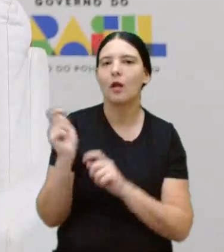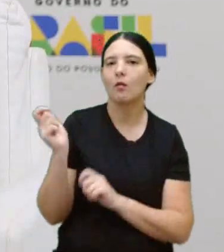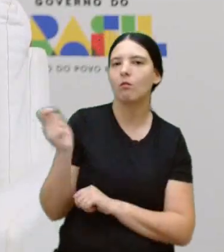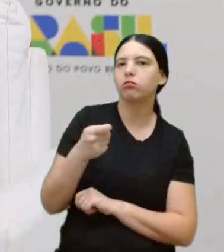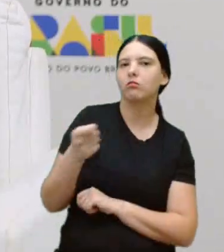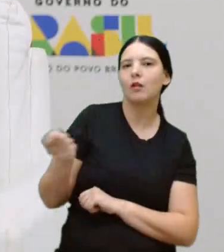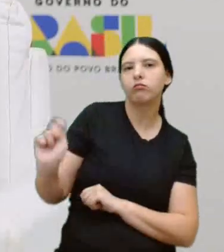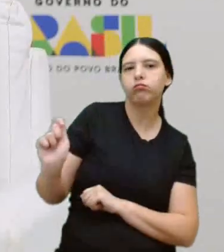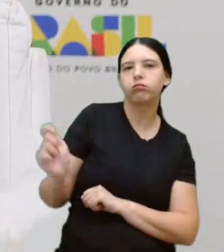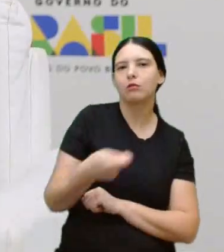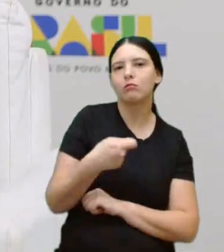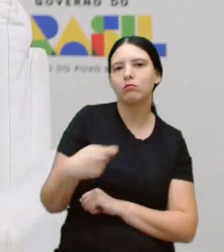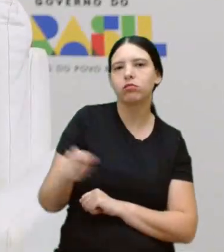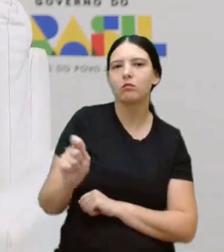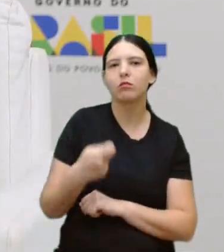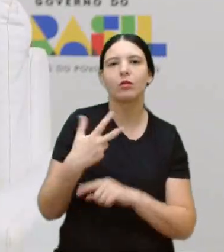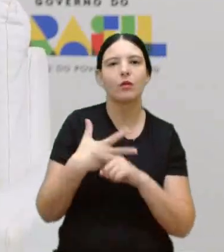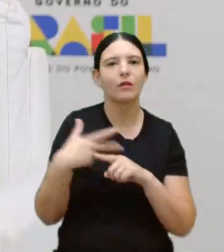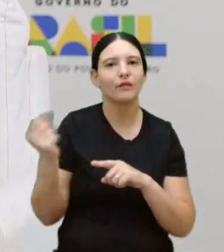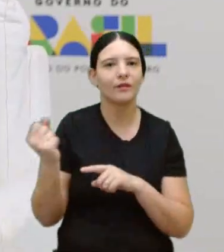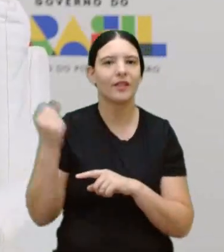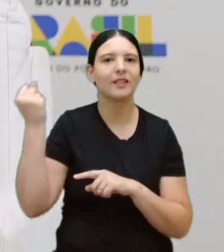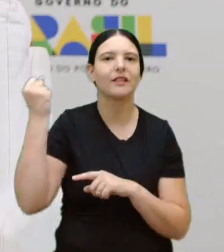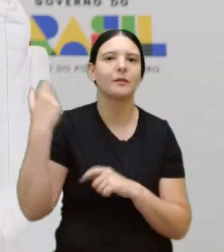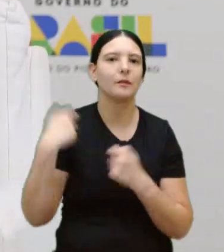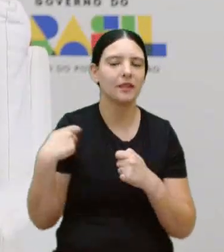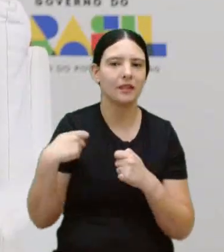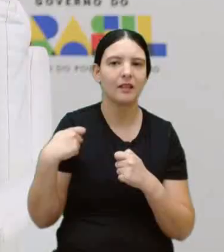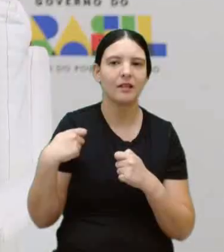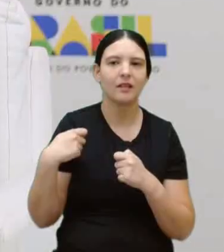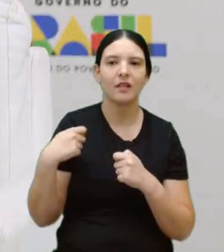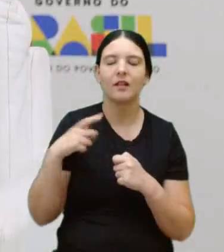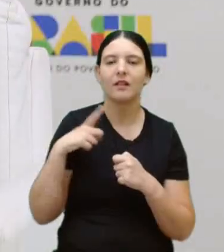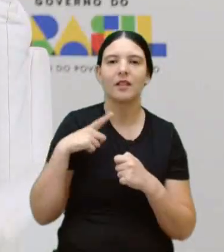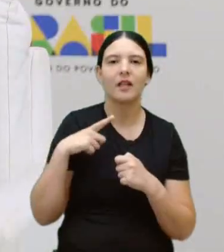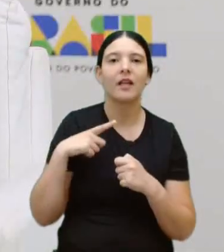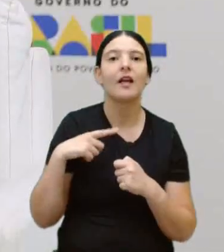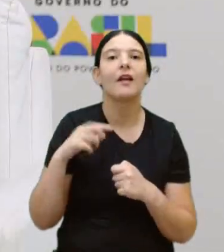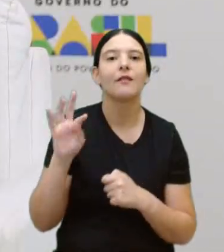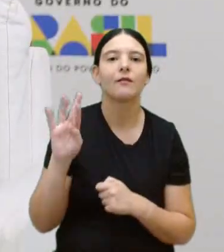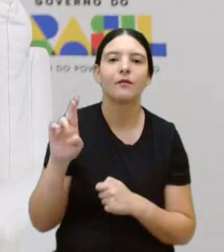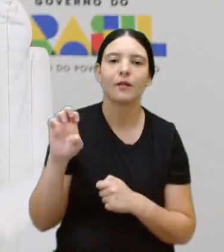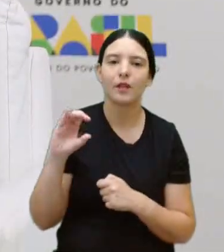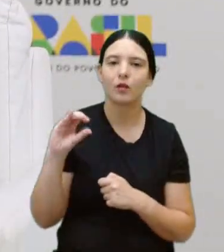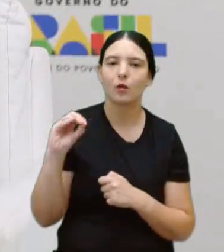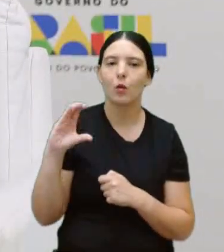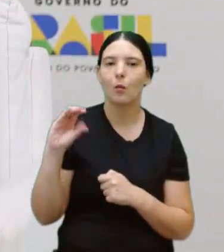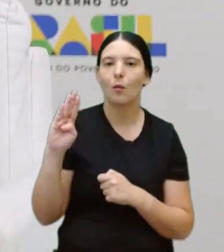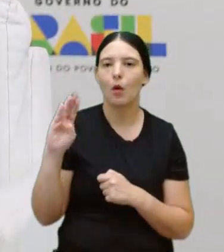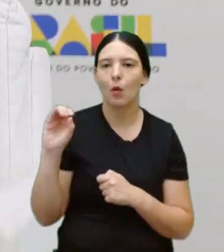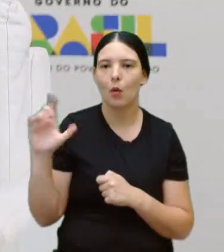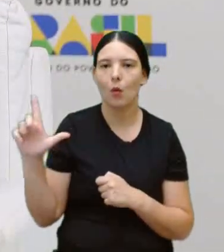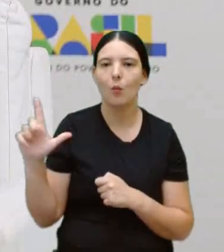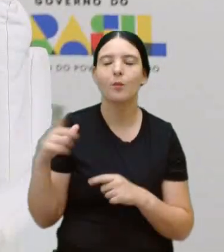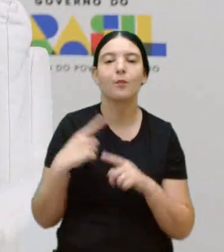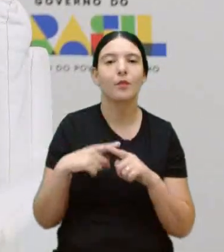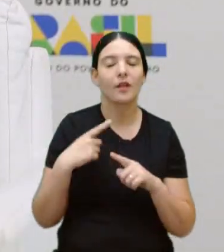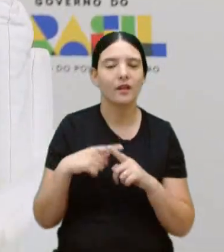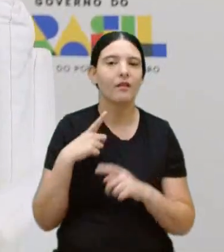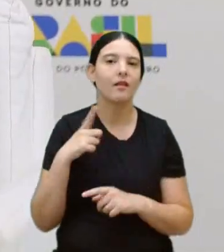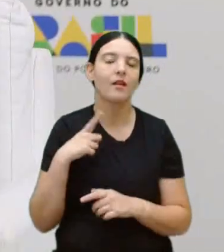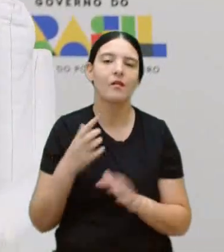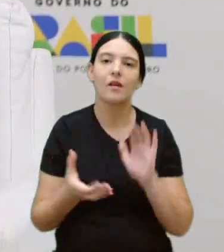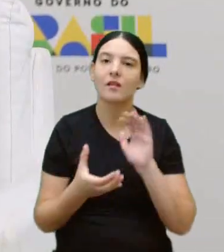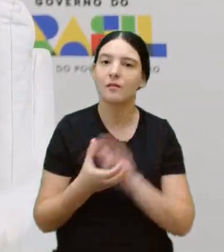vencer. É o frescobol, que a bola se mantém em movimento. Esse é o modelo que o Rubem Alves usa para falar de um bom casamento.